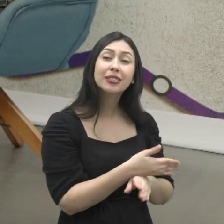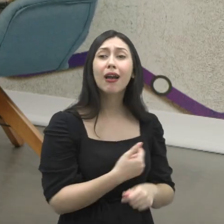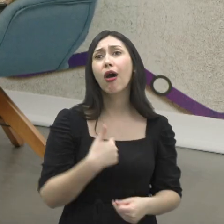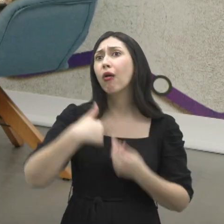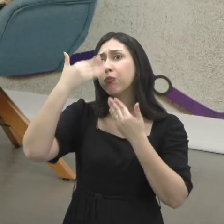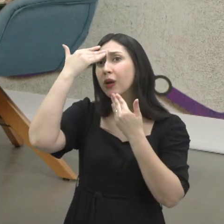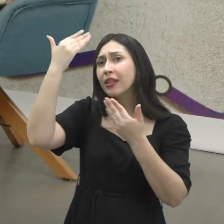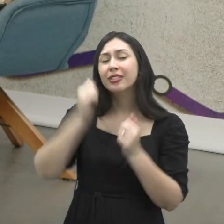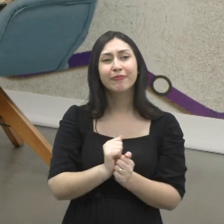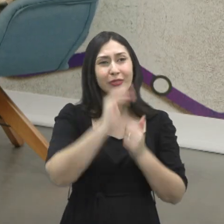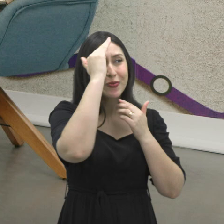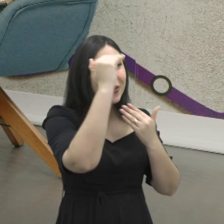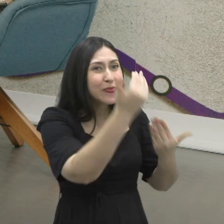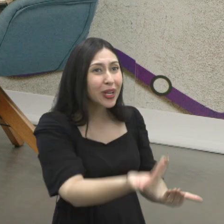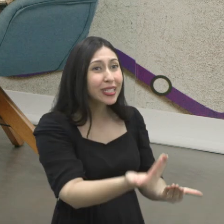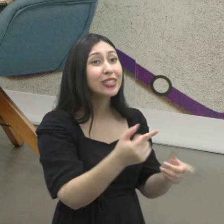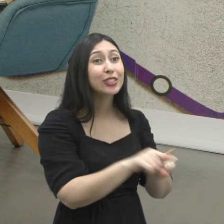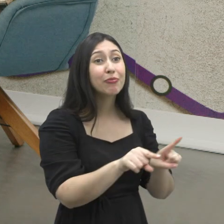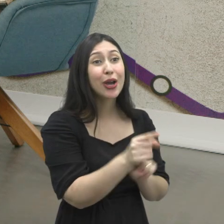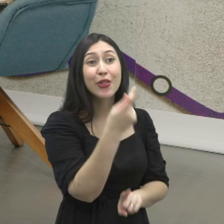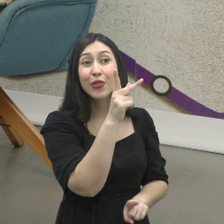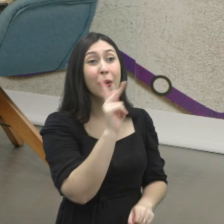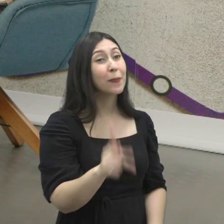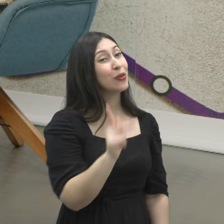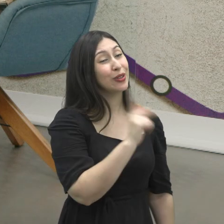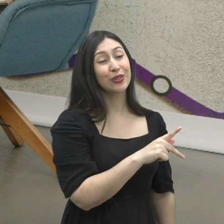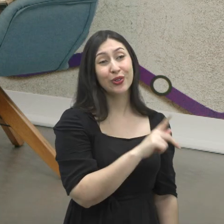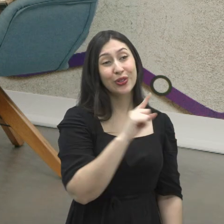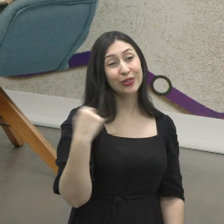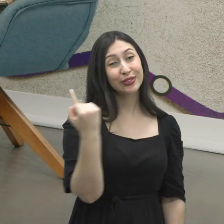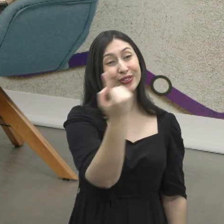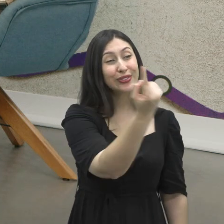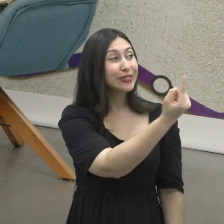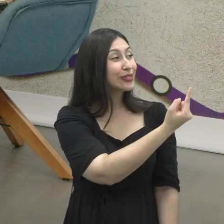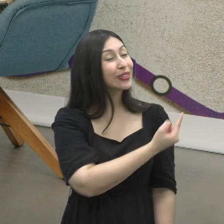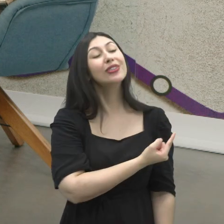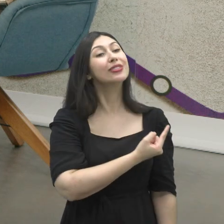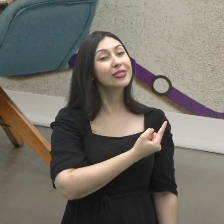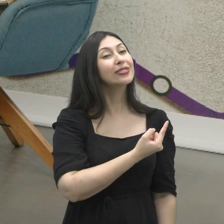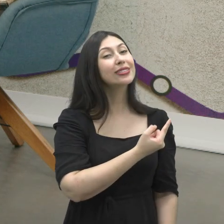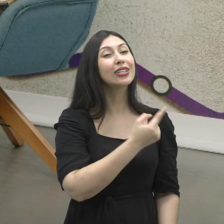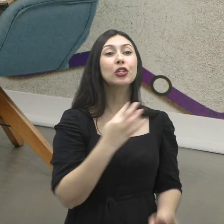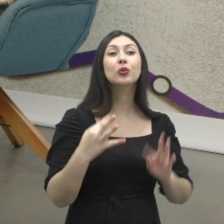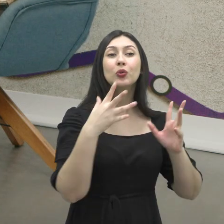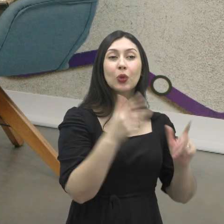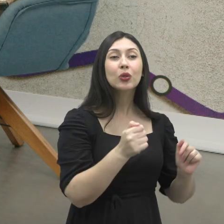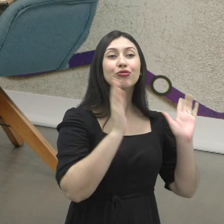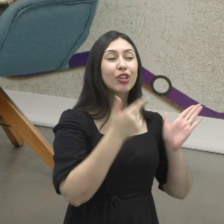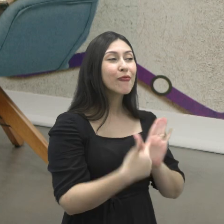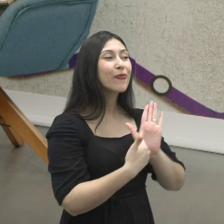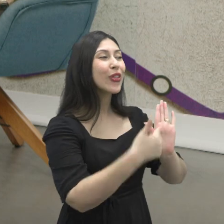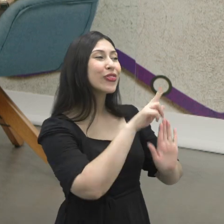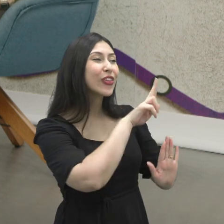aqui, por trazer essa homenagem, as suas professoras que te marcaram tanto também, né, as nossas, de todos aqui da equipe, né, todo mundo falou um nominho